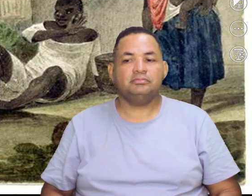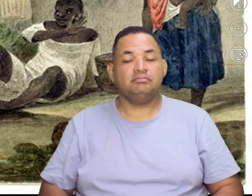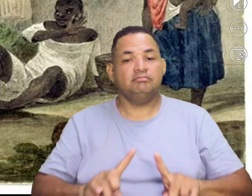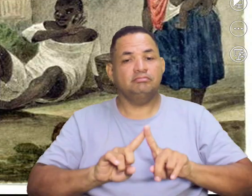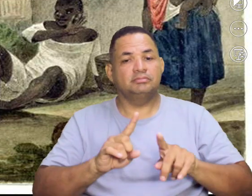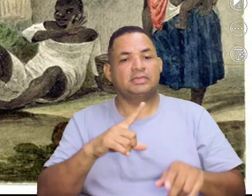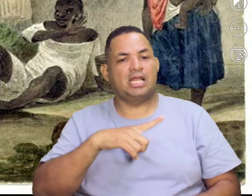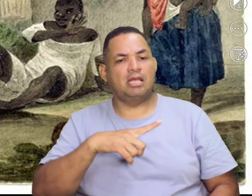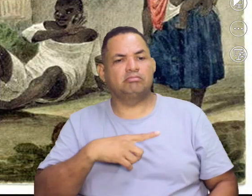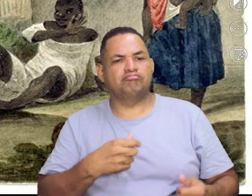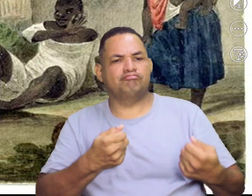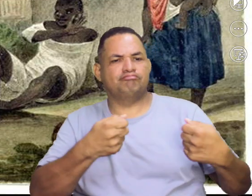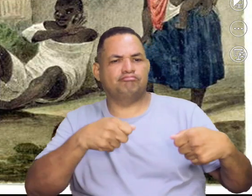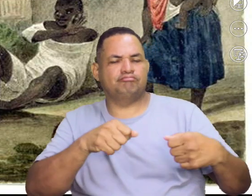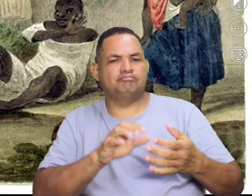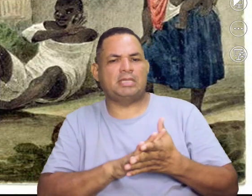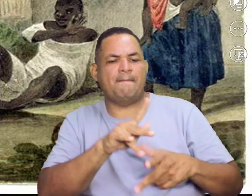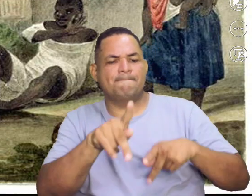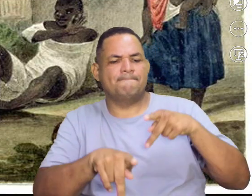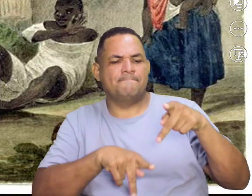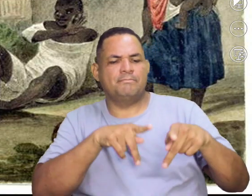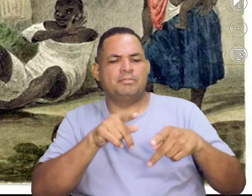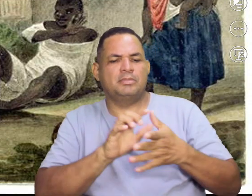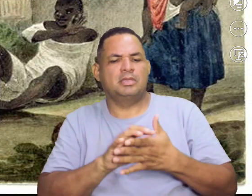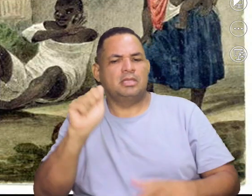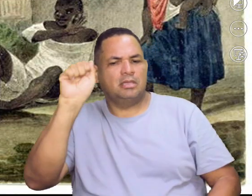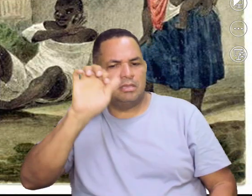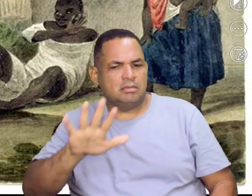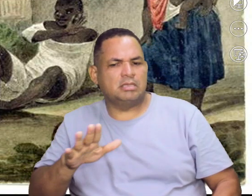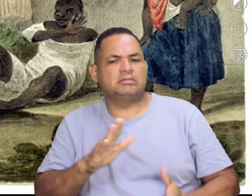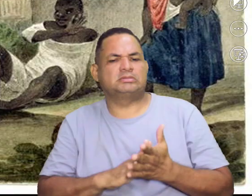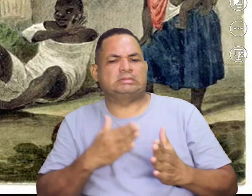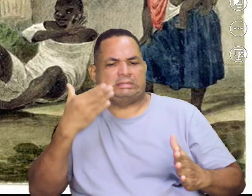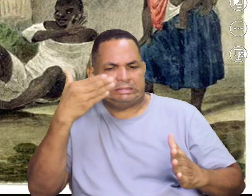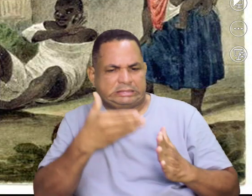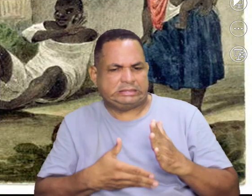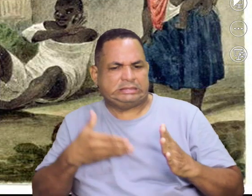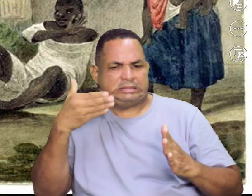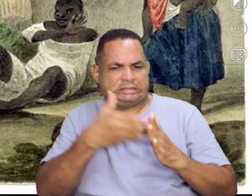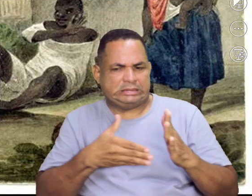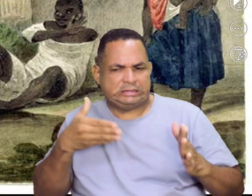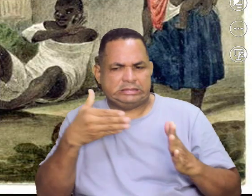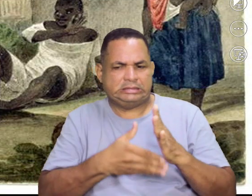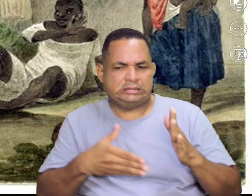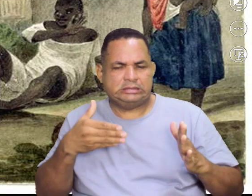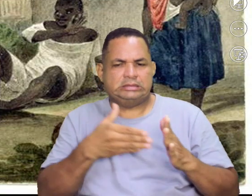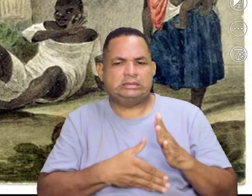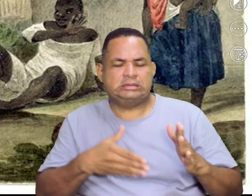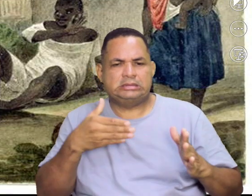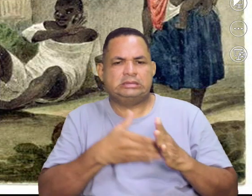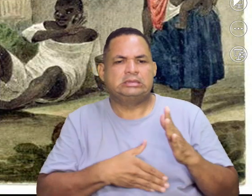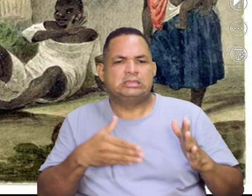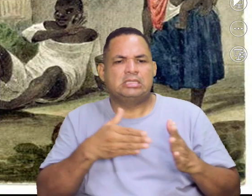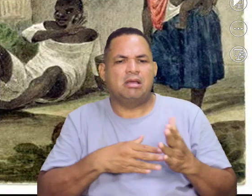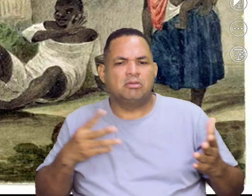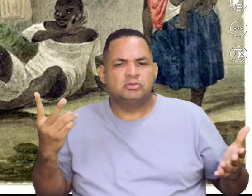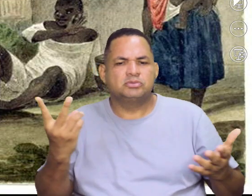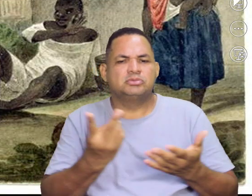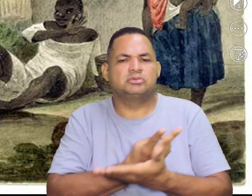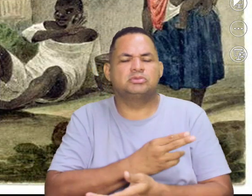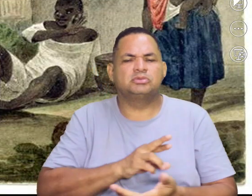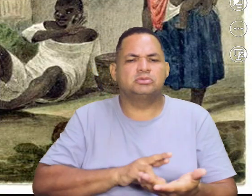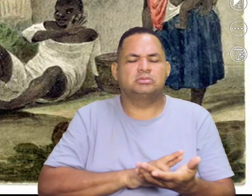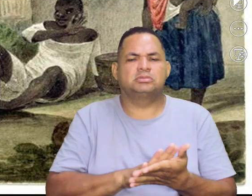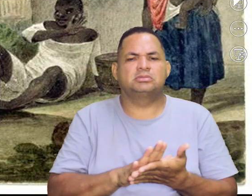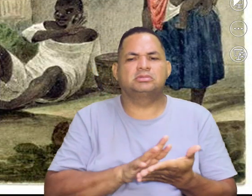dominação europeia, muitos povos africanos e asiáticos resistiram ao colonialismo. Essas resistências ocorreram de